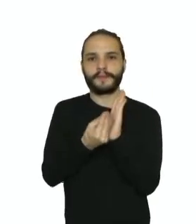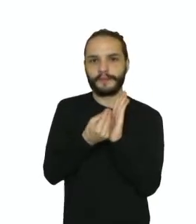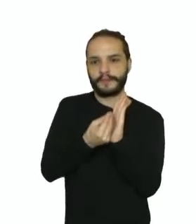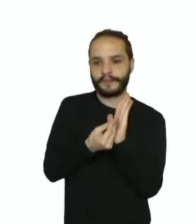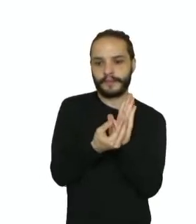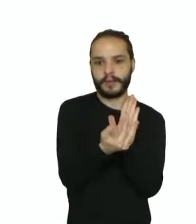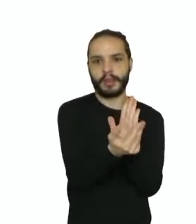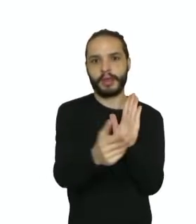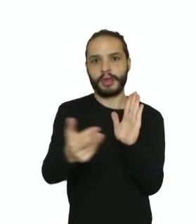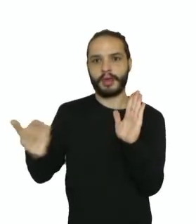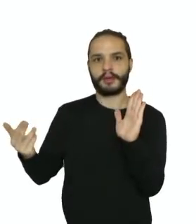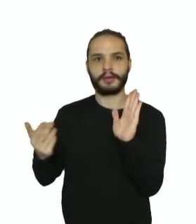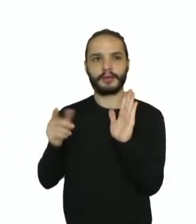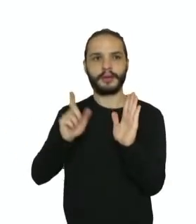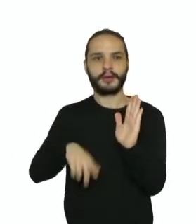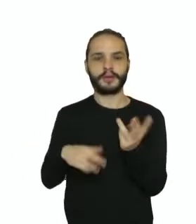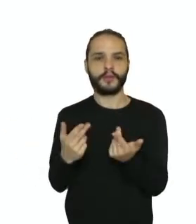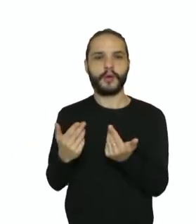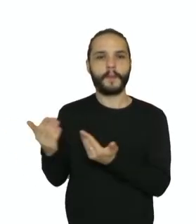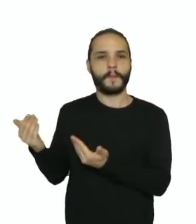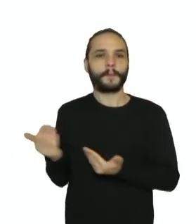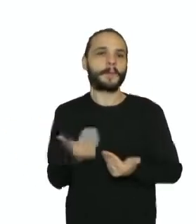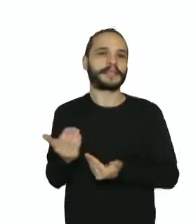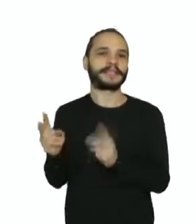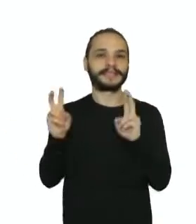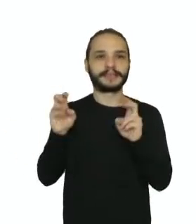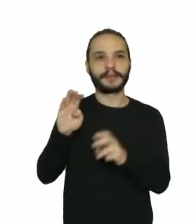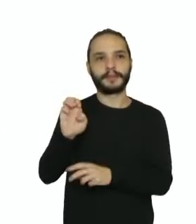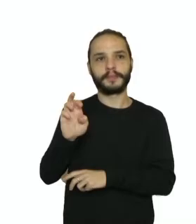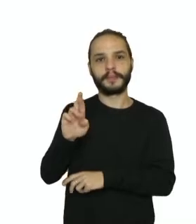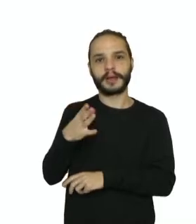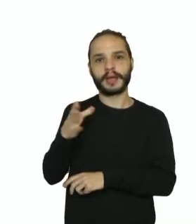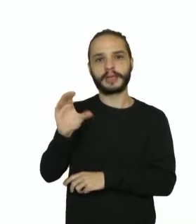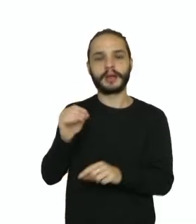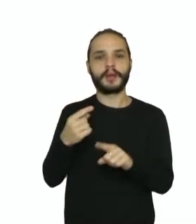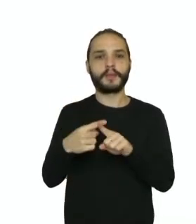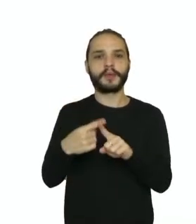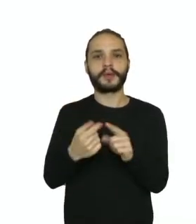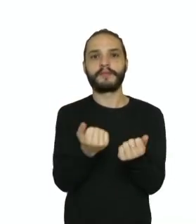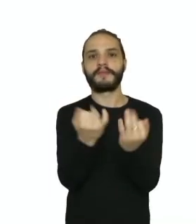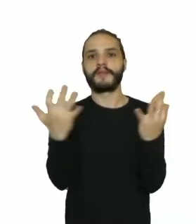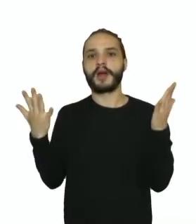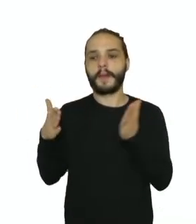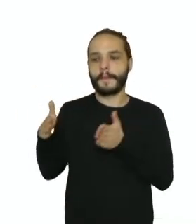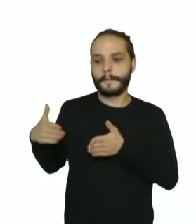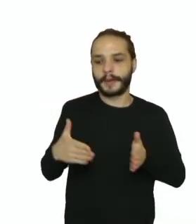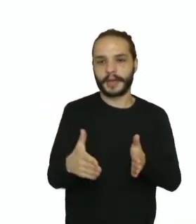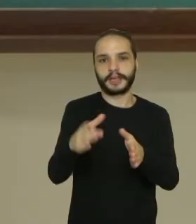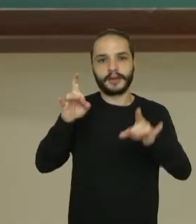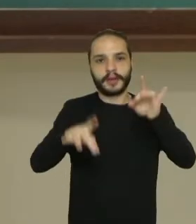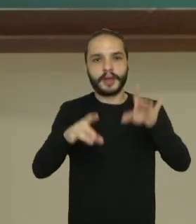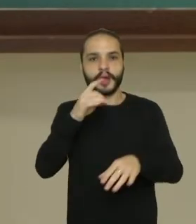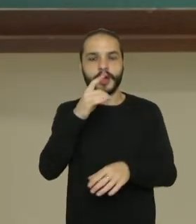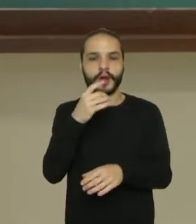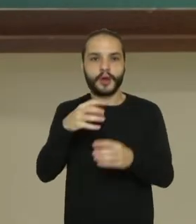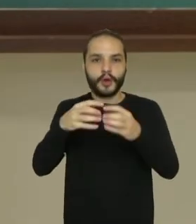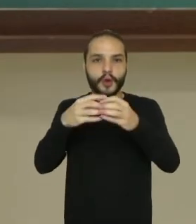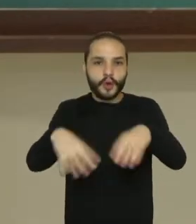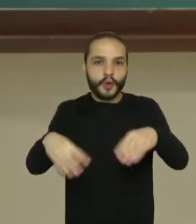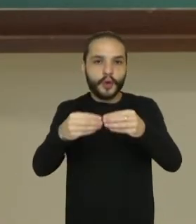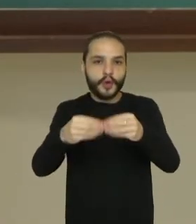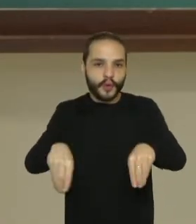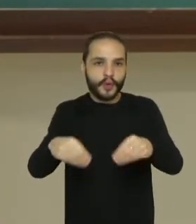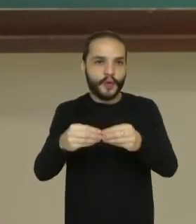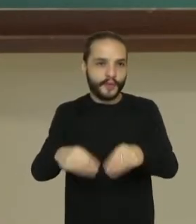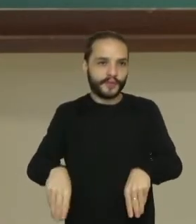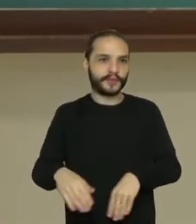chamada de berçário, né? Por quê? Porque muitos peixes vêm desovar, tem uma grande biodiversidade ali, né? As plantas são